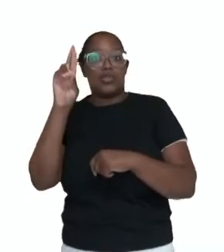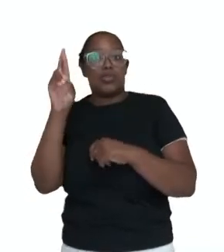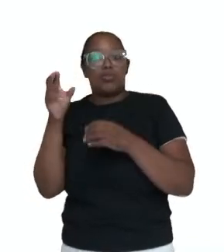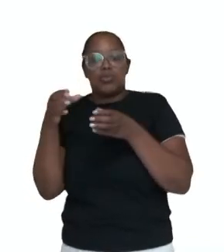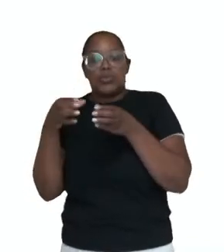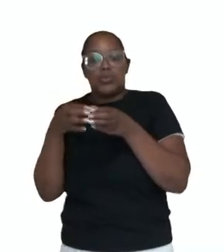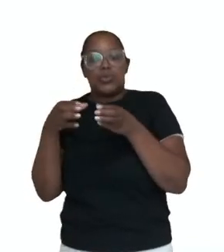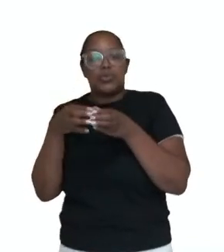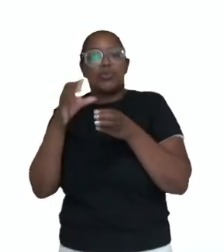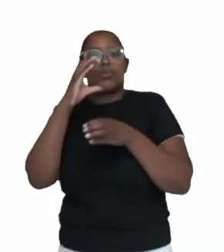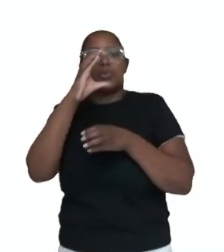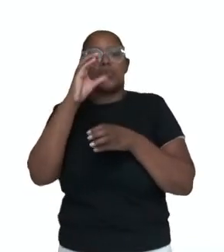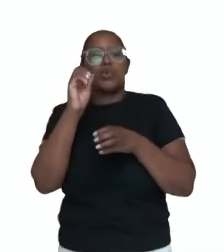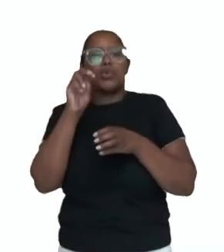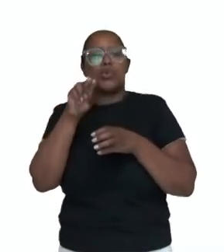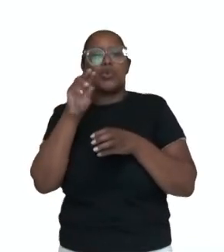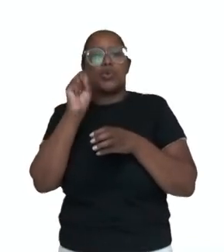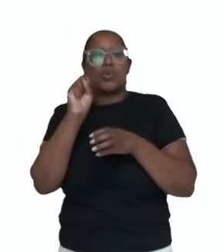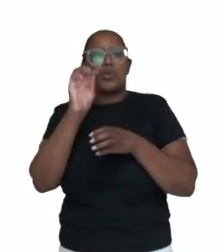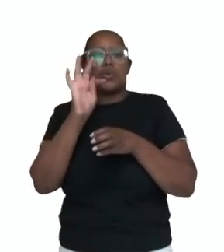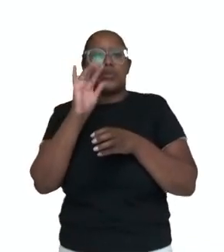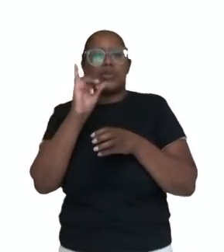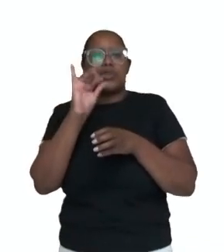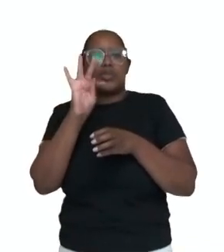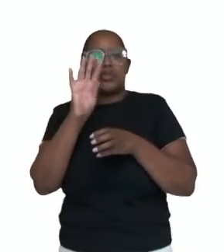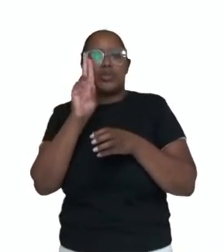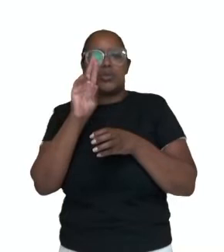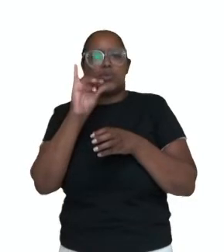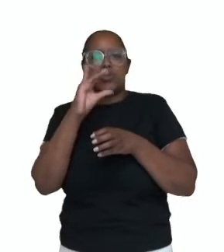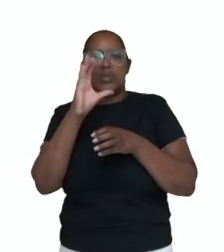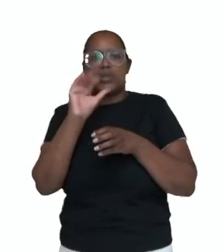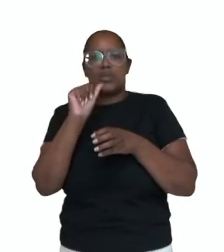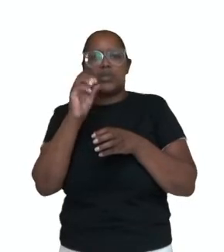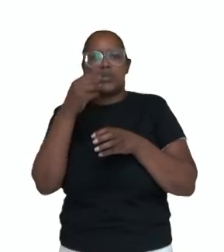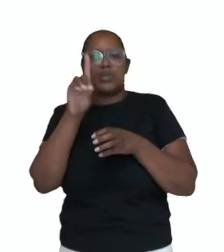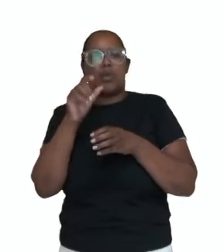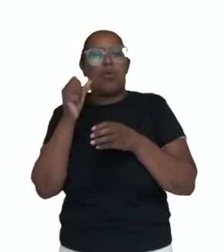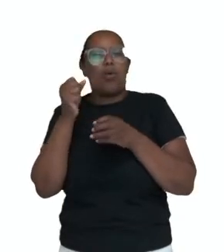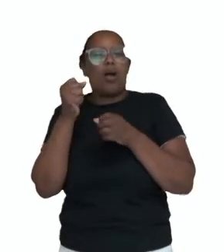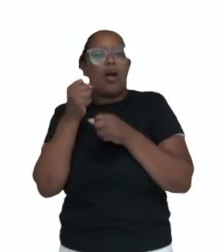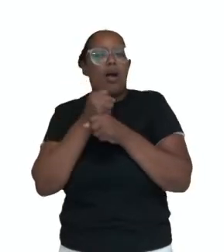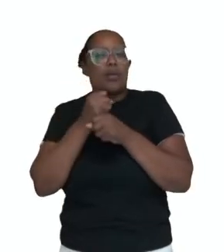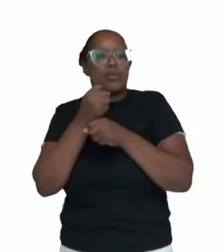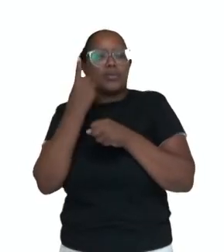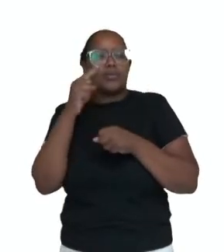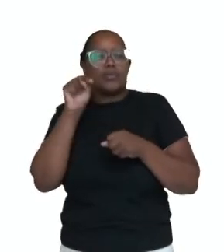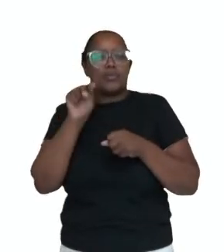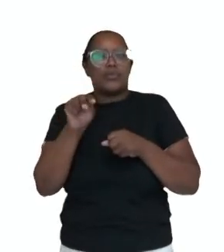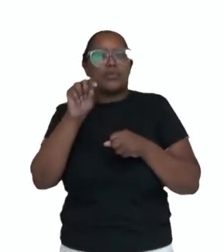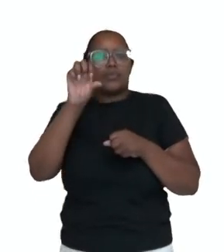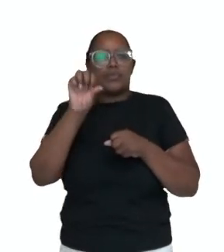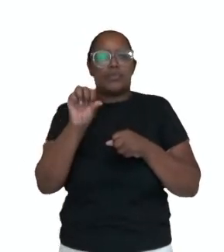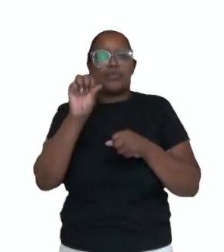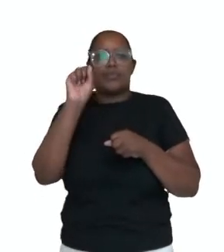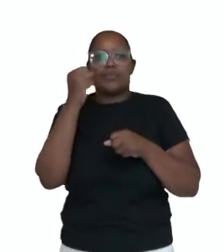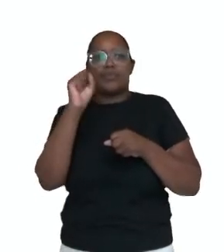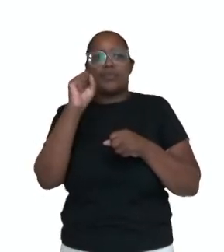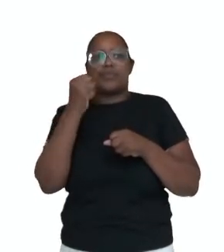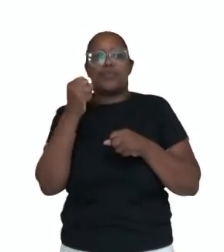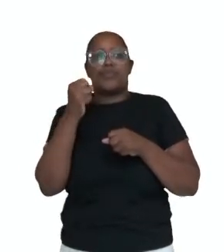liberdade religiosa é garantida pela Constituição de 1988 e está descrita no artigo 5º, que